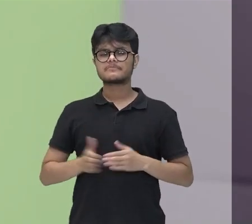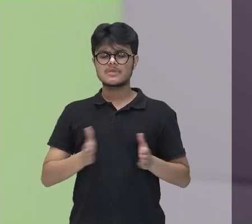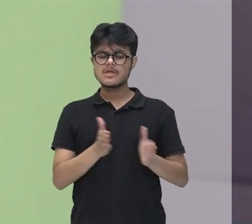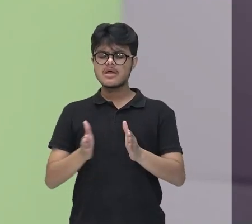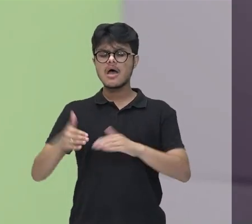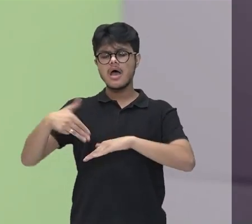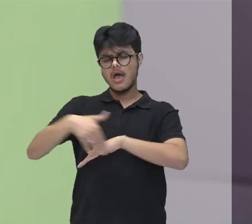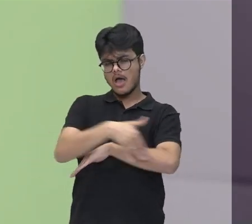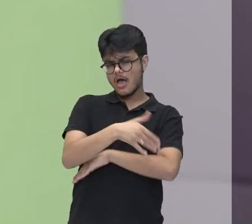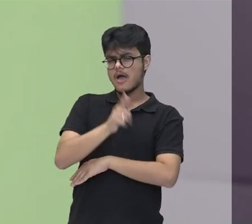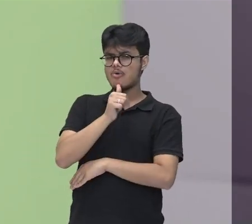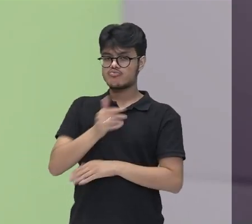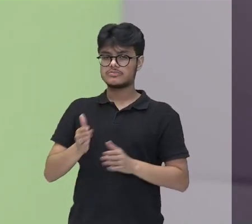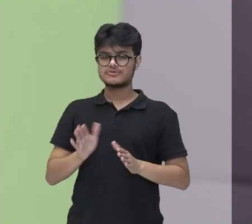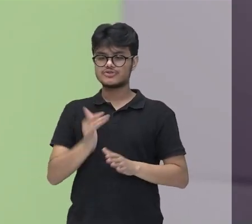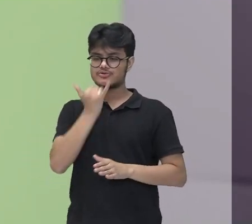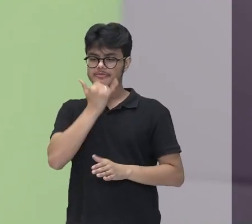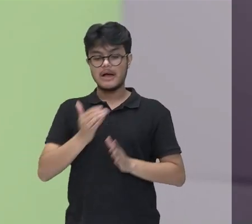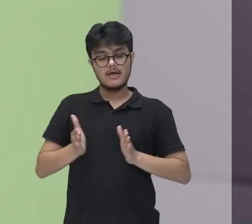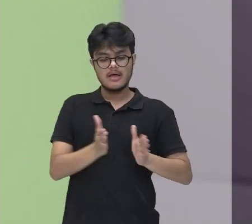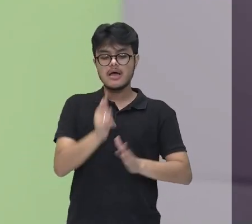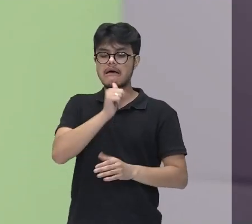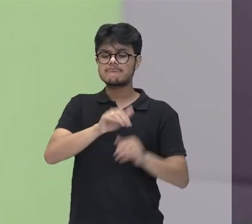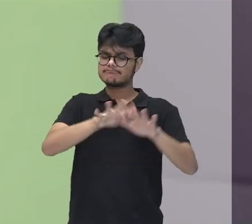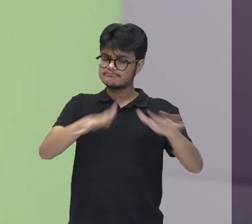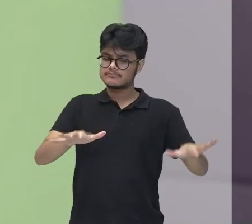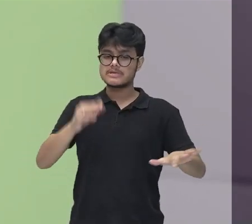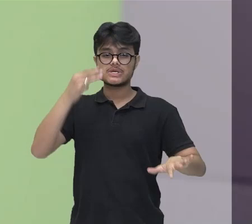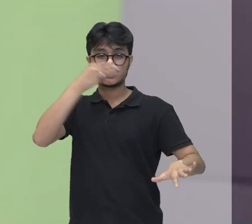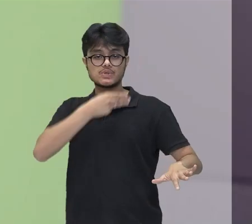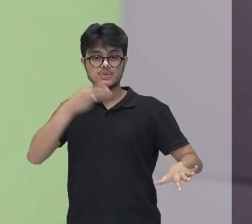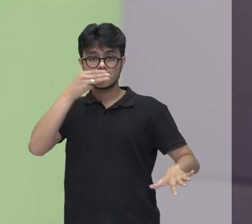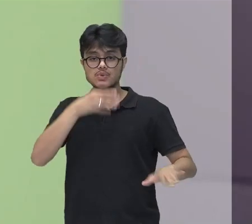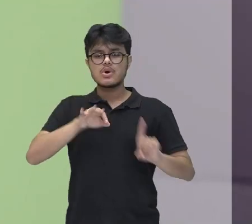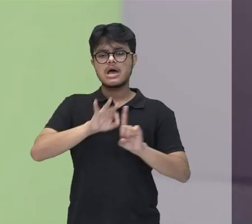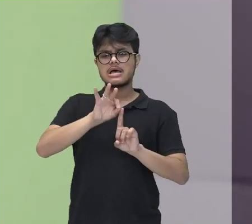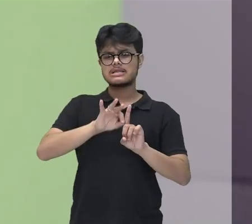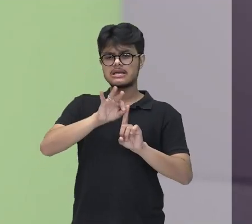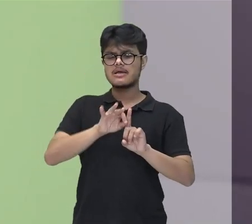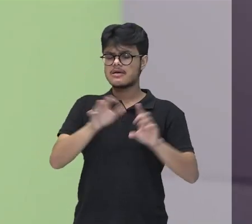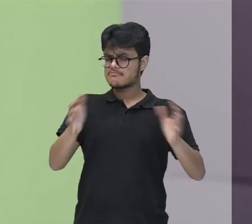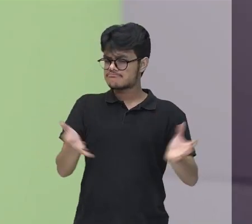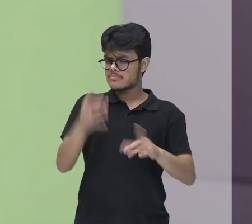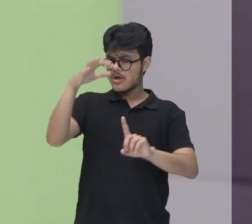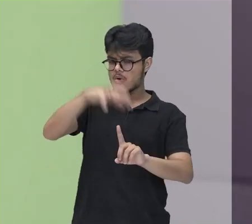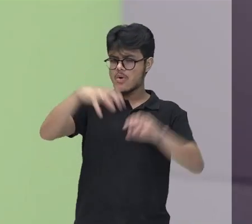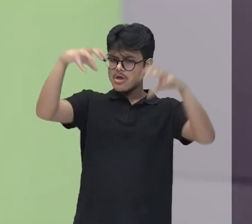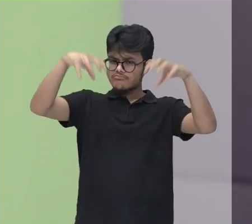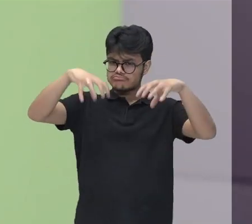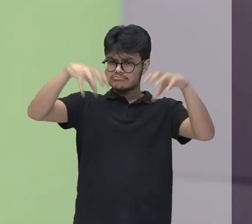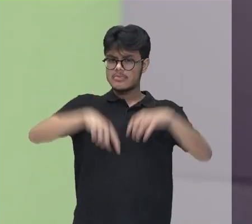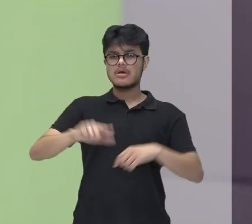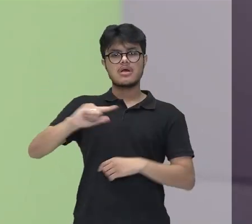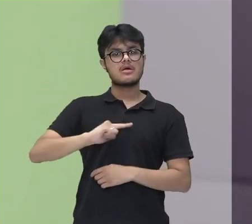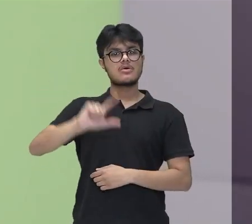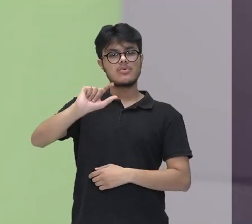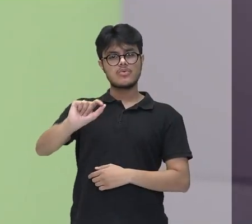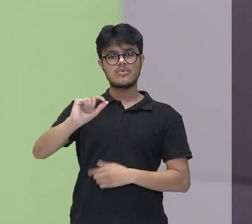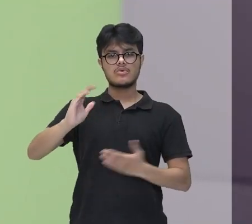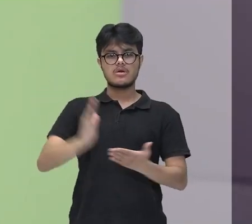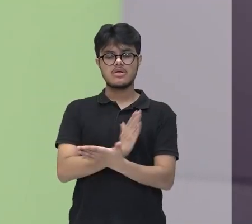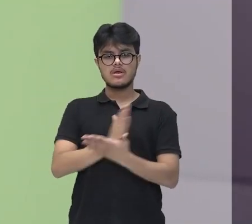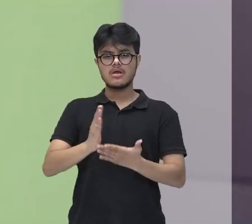doces, esses processos de convecção estimulados pela temperatura, eles vão fazer com que